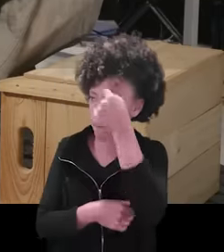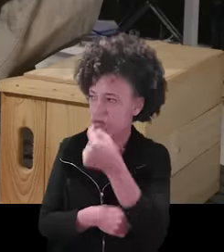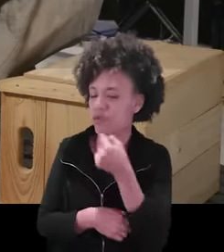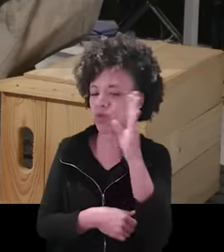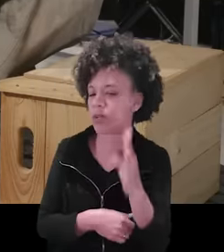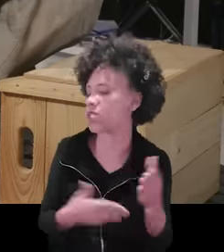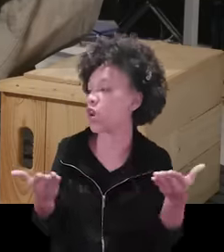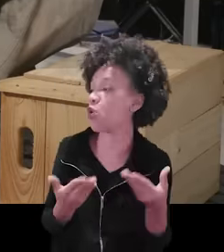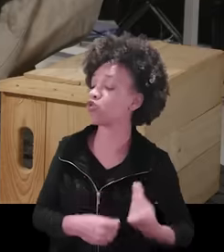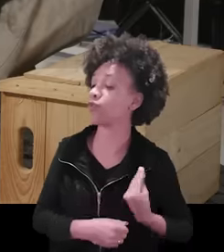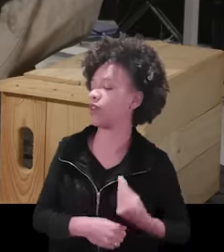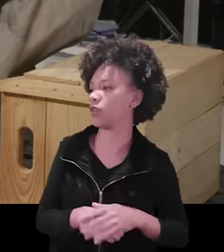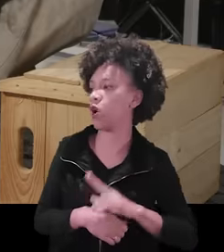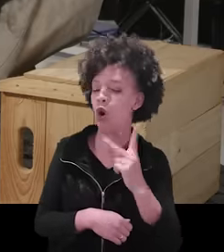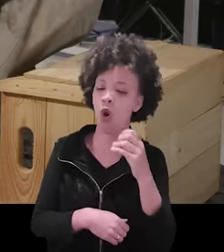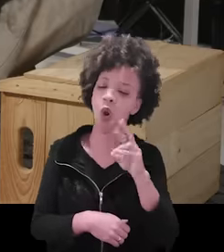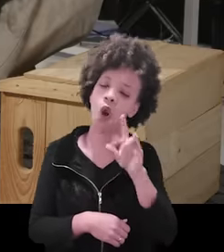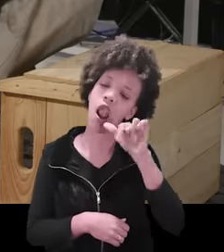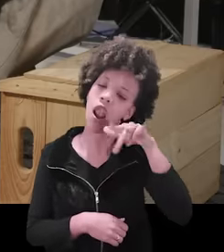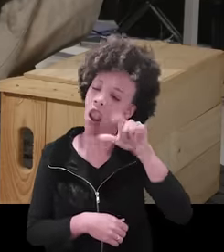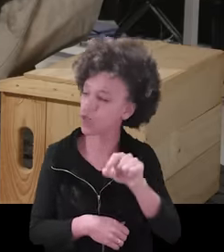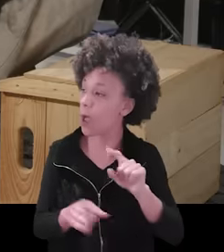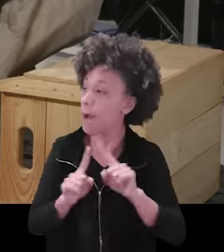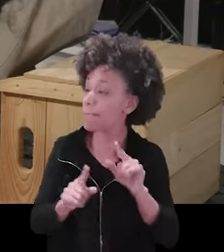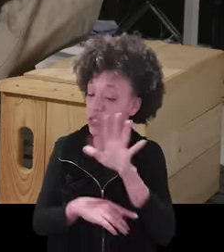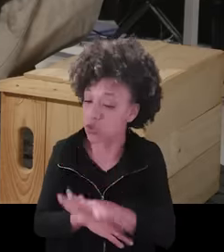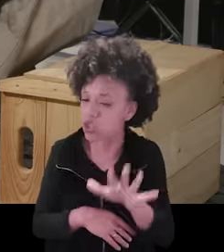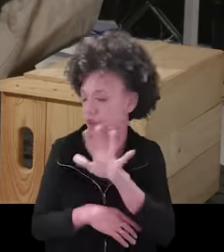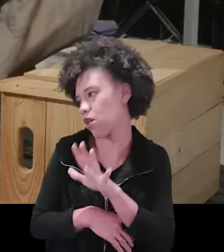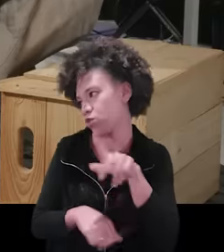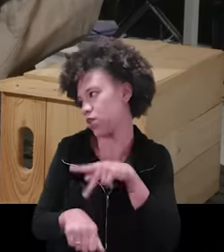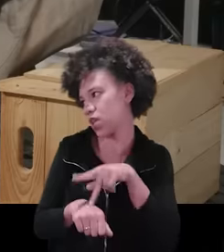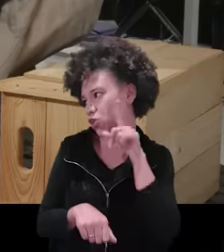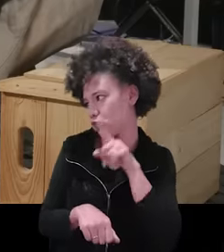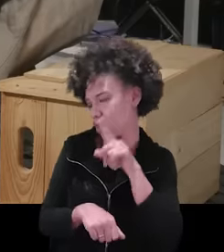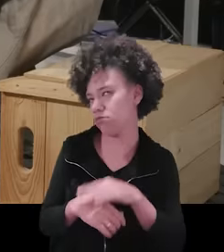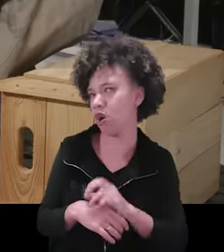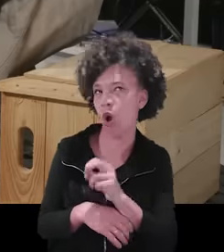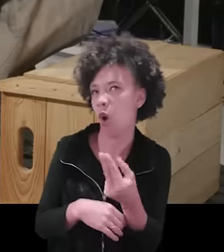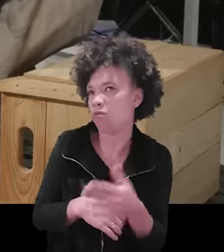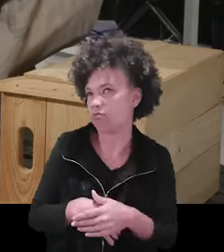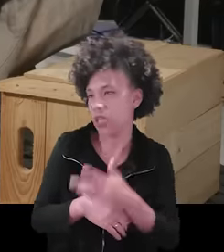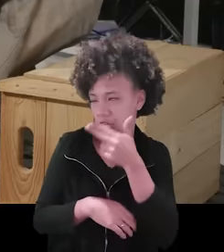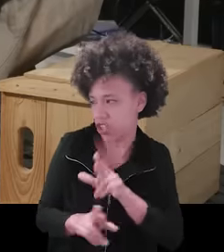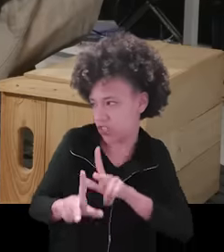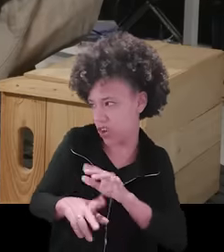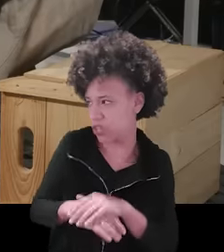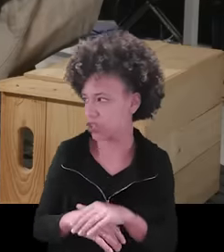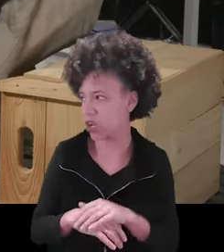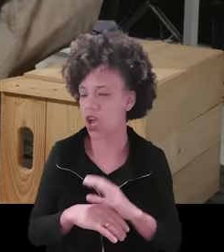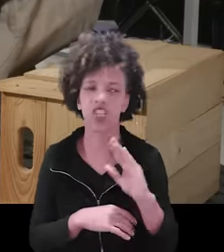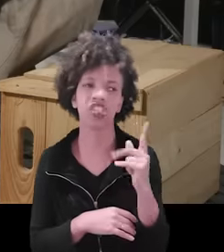perfil do brasileiro que tá lá hoje assim você tá bom dia Orlando né mas uma mensagem Estados Unidos no geral ou você acha que é